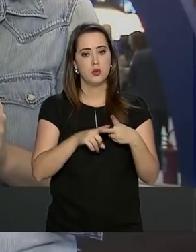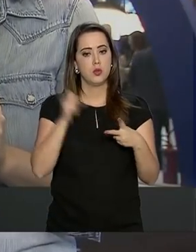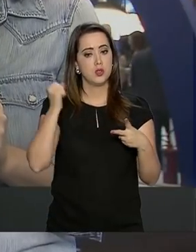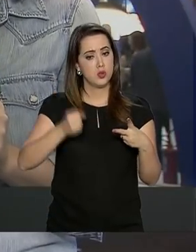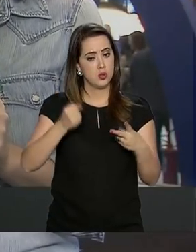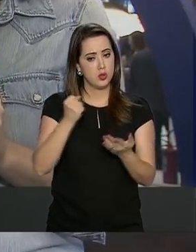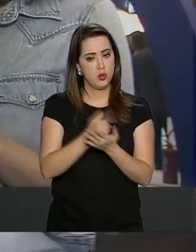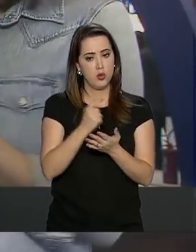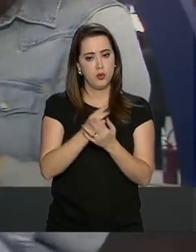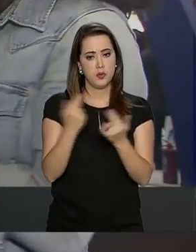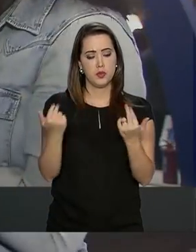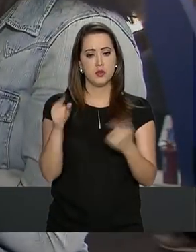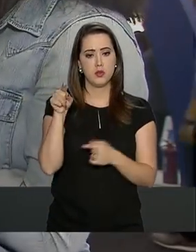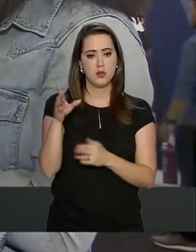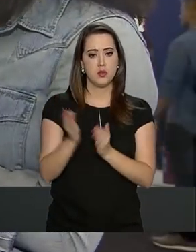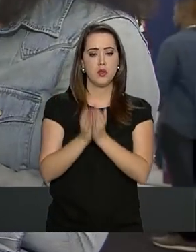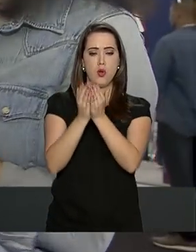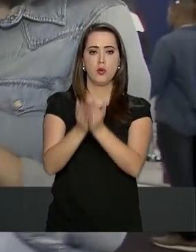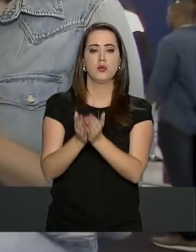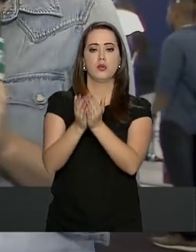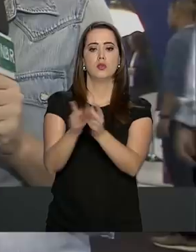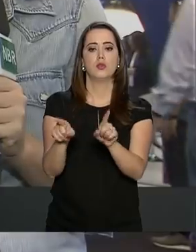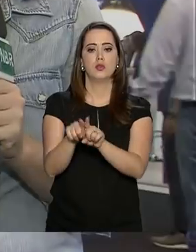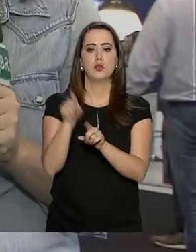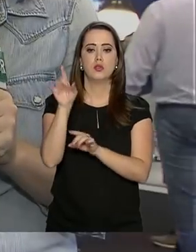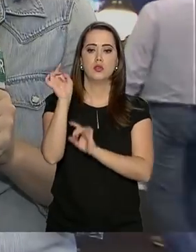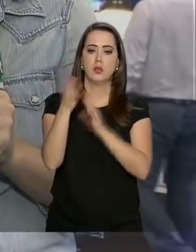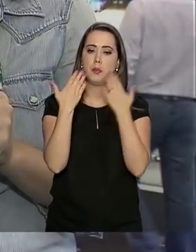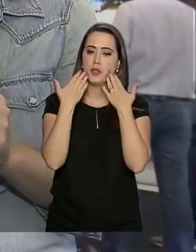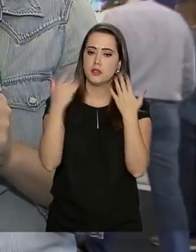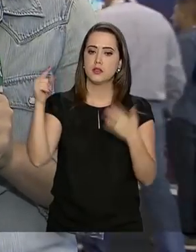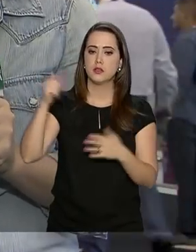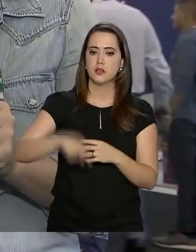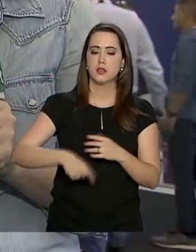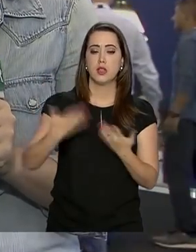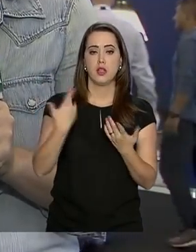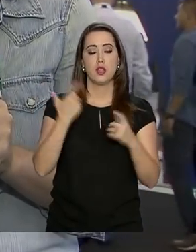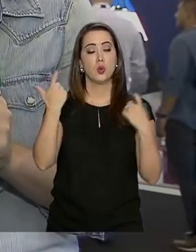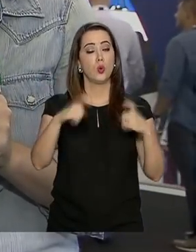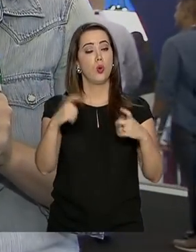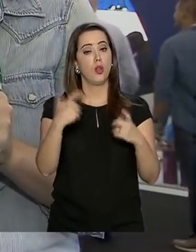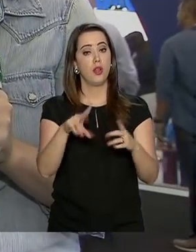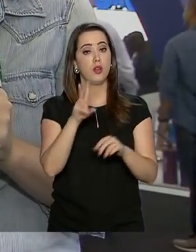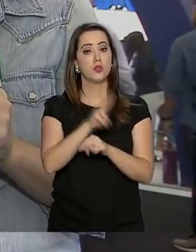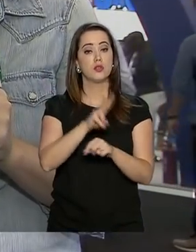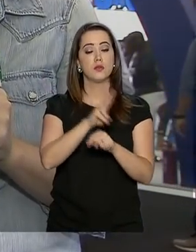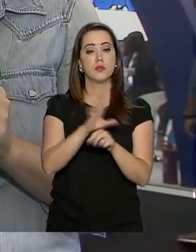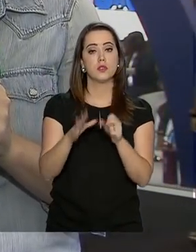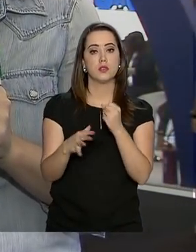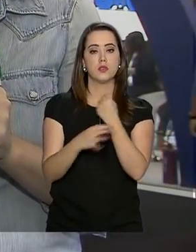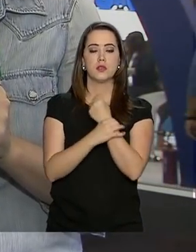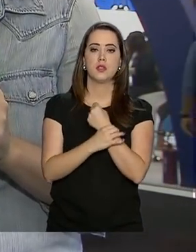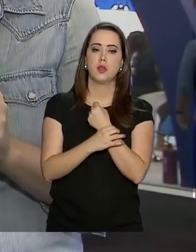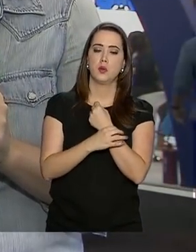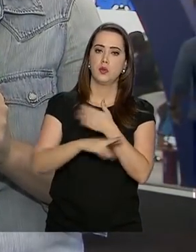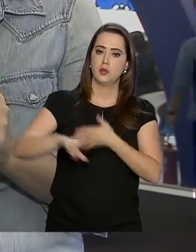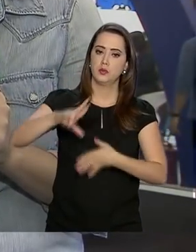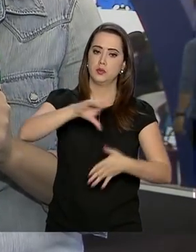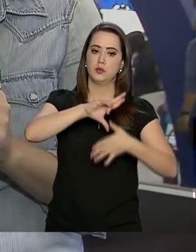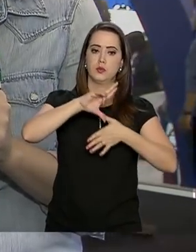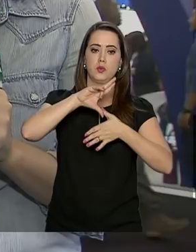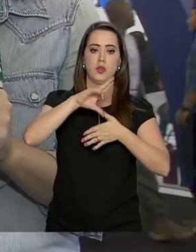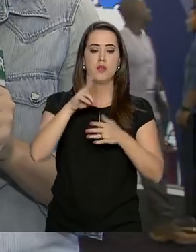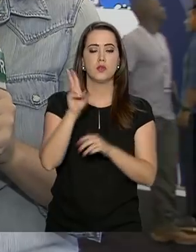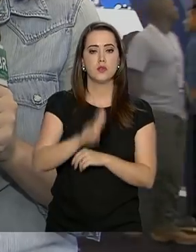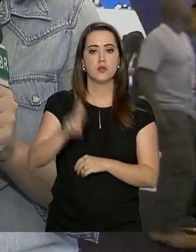Marinha são semelhantes a este modelo em exposição aqui na Feira de Defesa e Segurança da América Latina. Elas serão